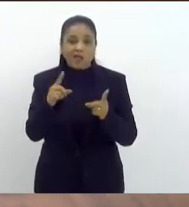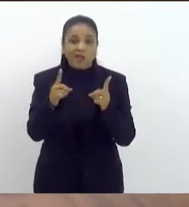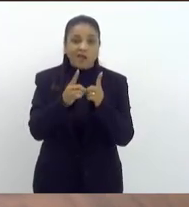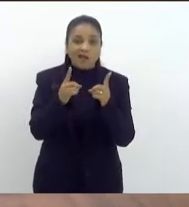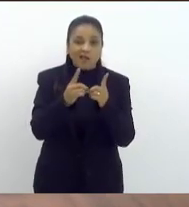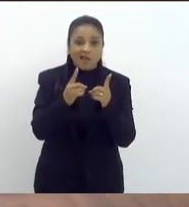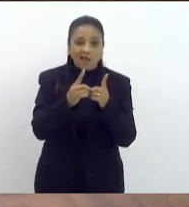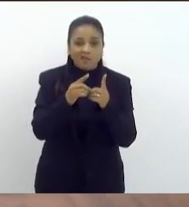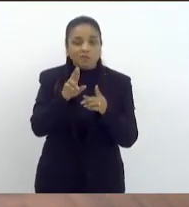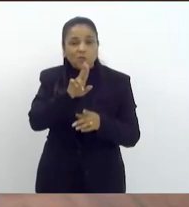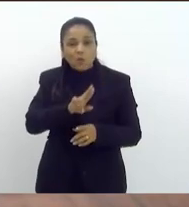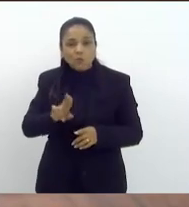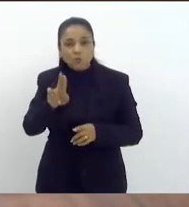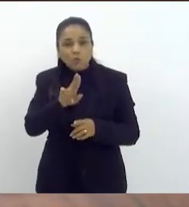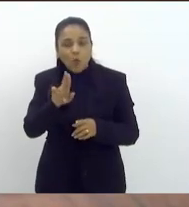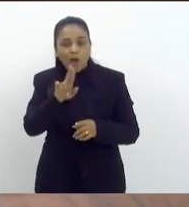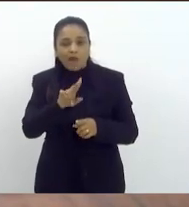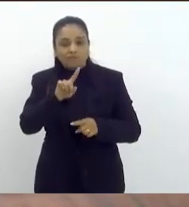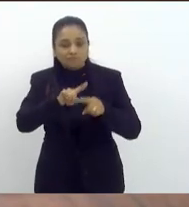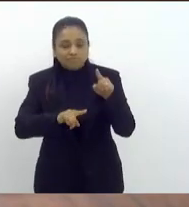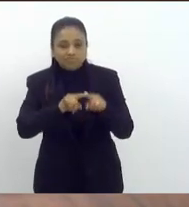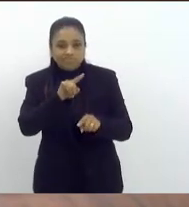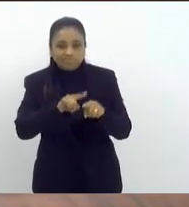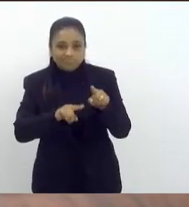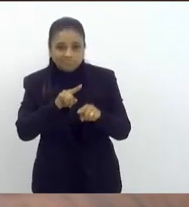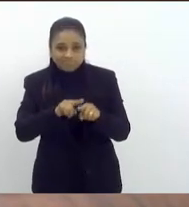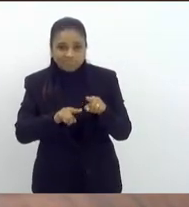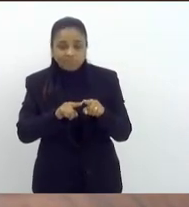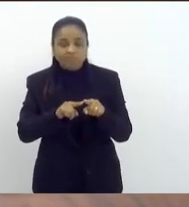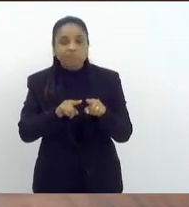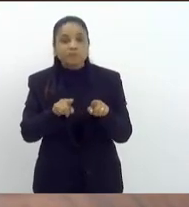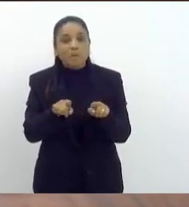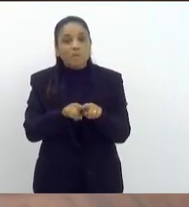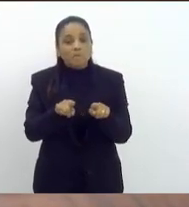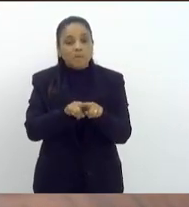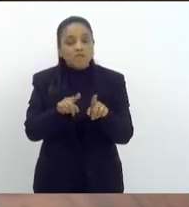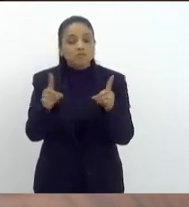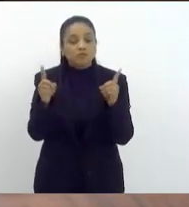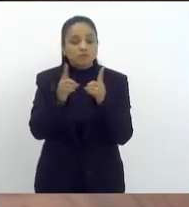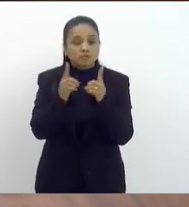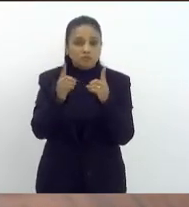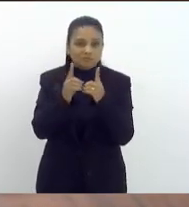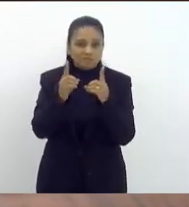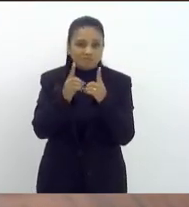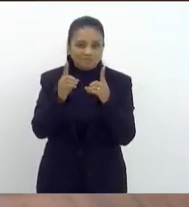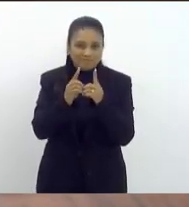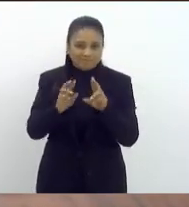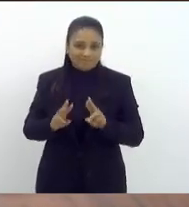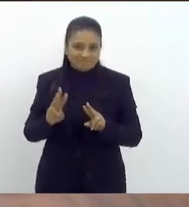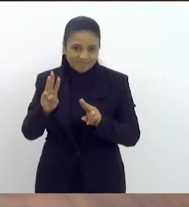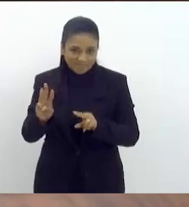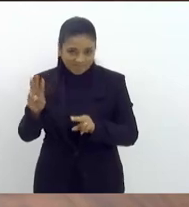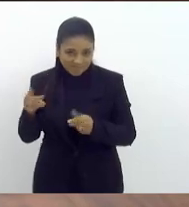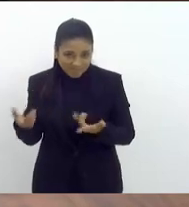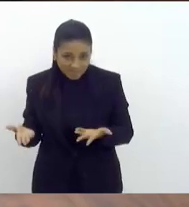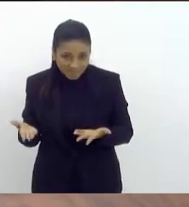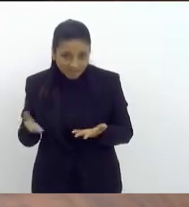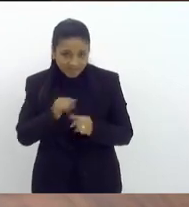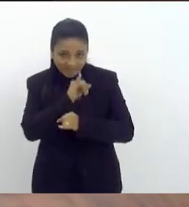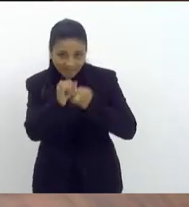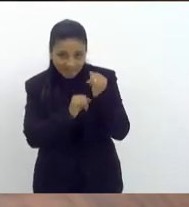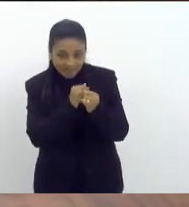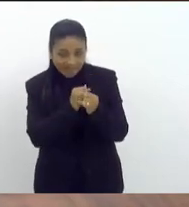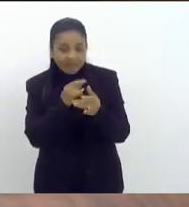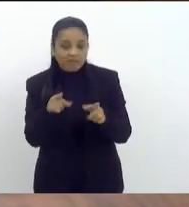de produtos de serviço mesmo quando disponível o atendimento em outros canais então é meritória